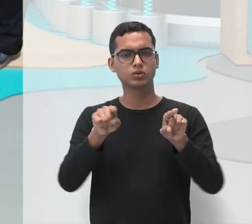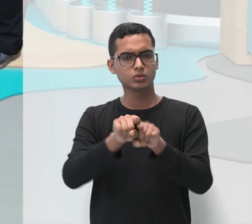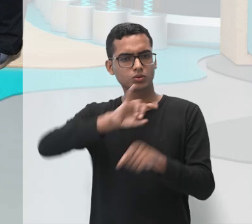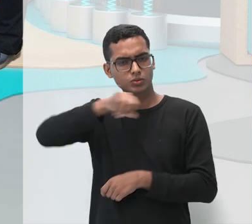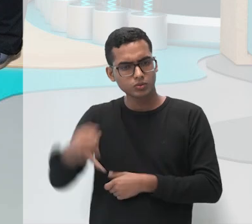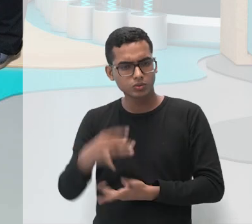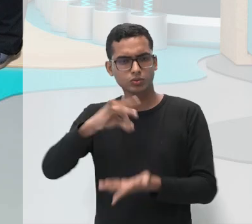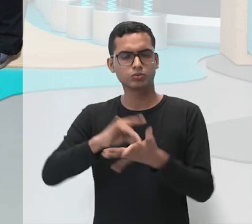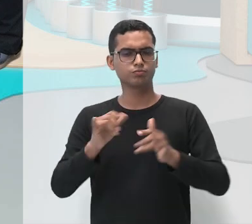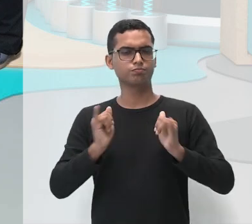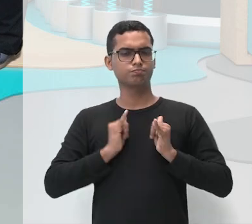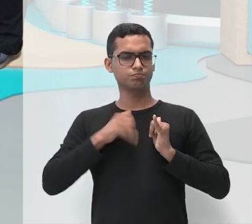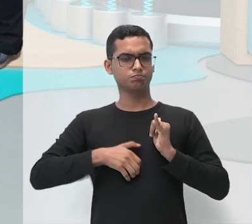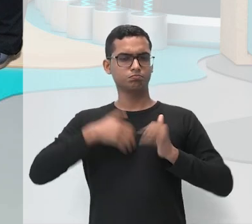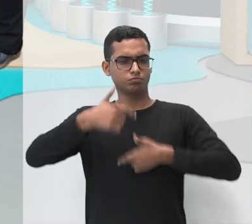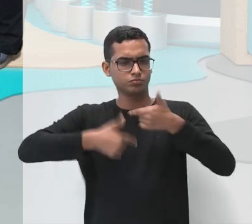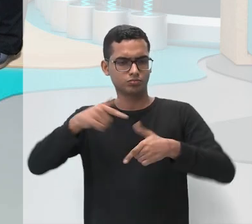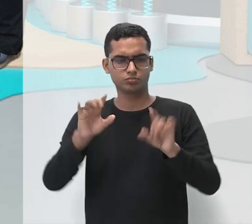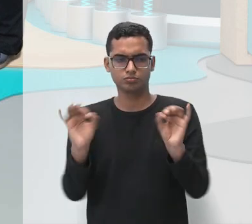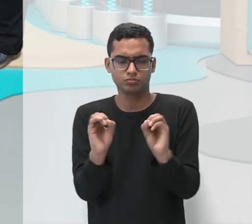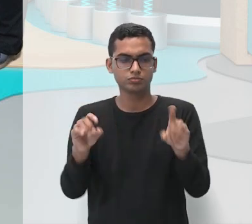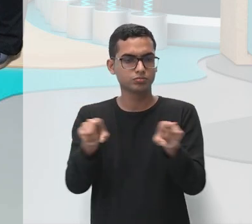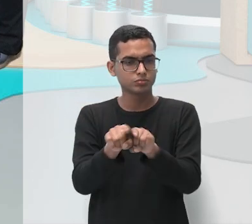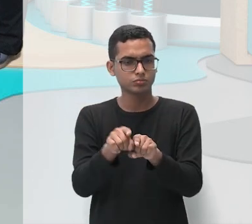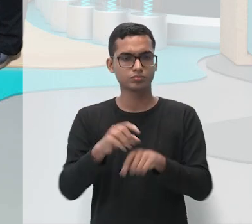sem trabalho. Já no